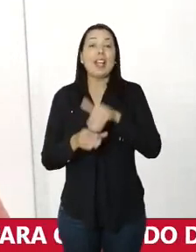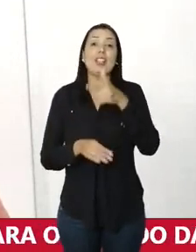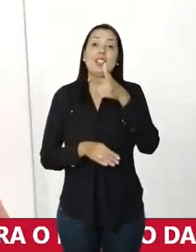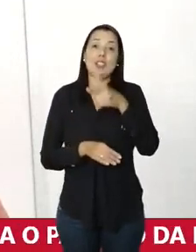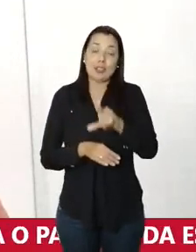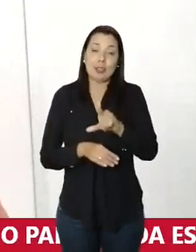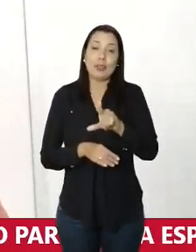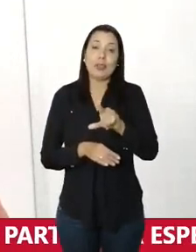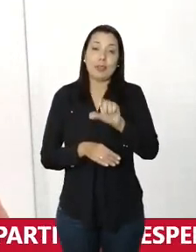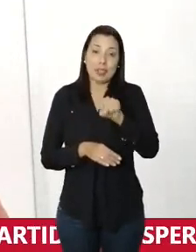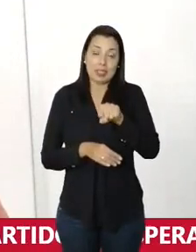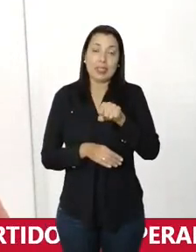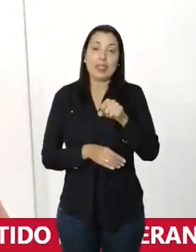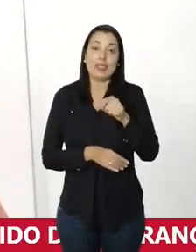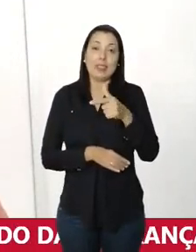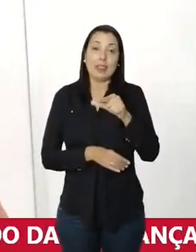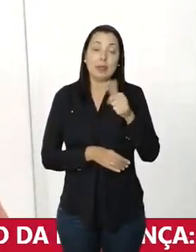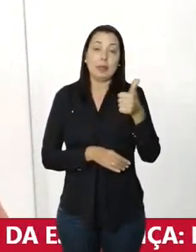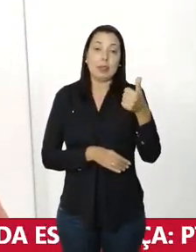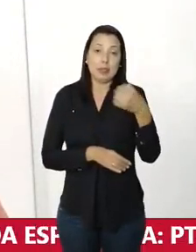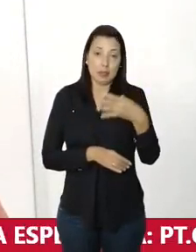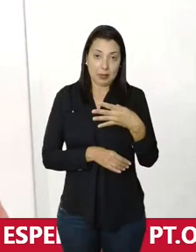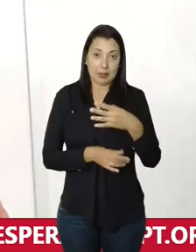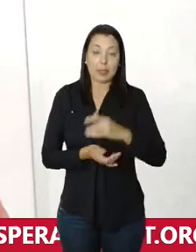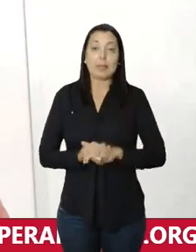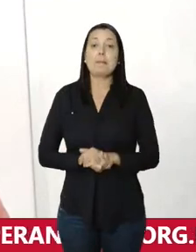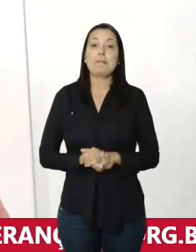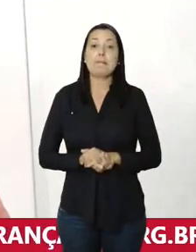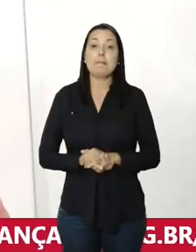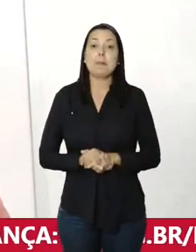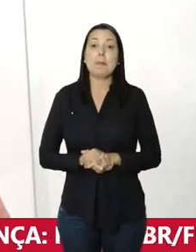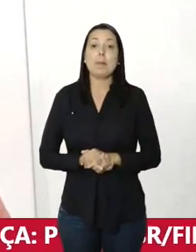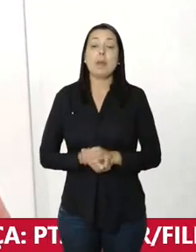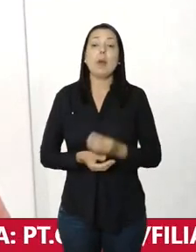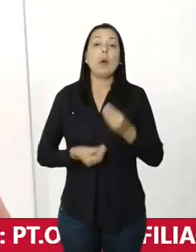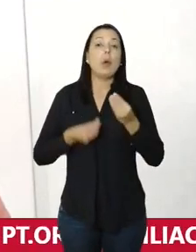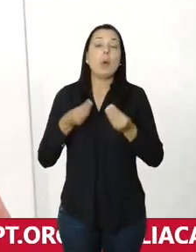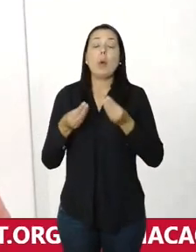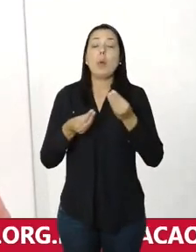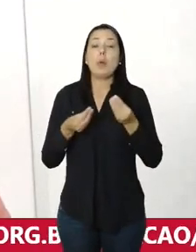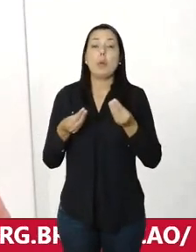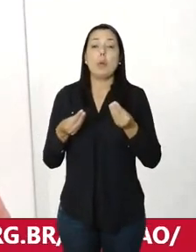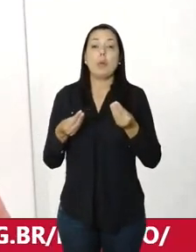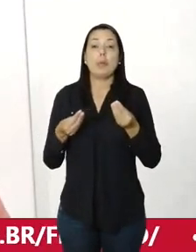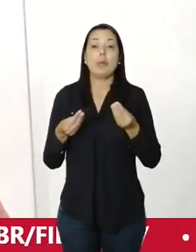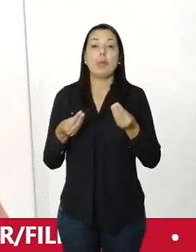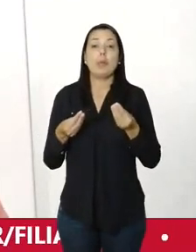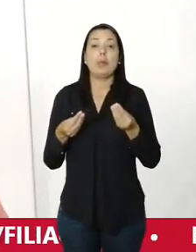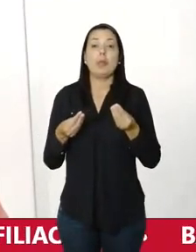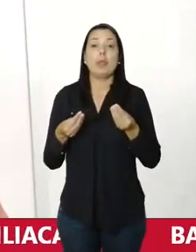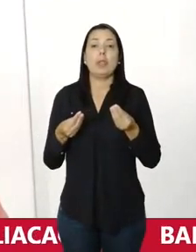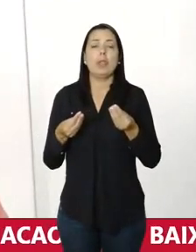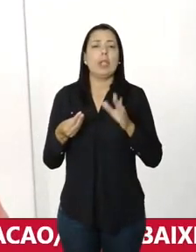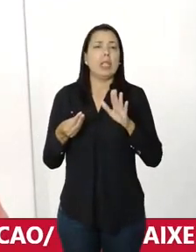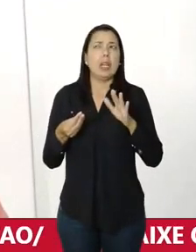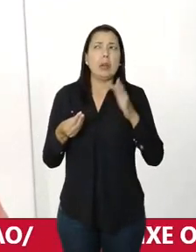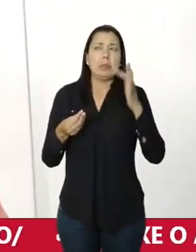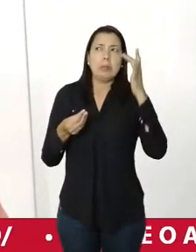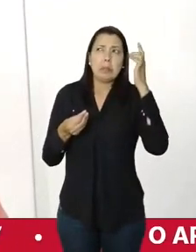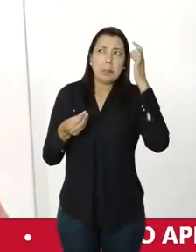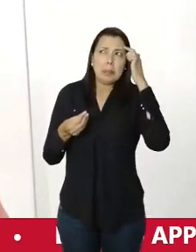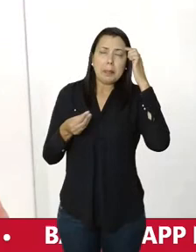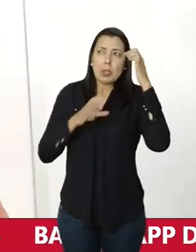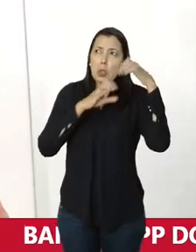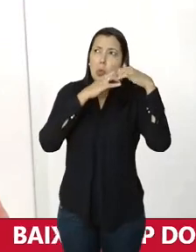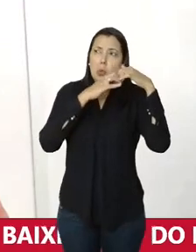mulher exatamente em 2014. De forma que não passava pela nossa